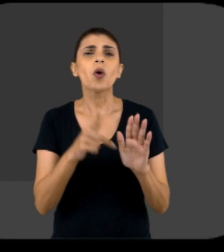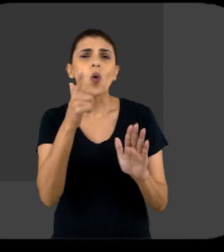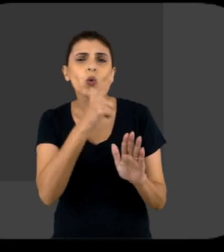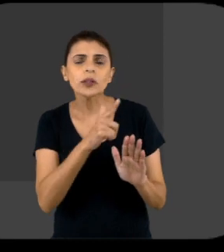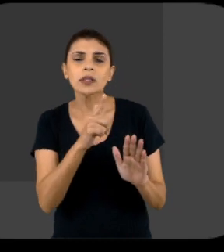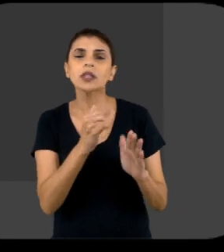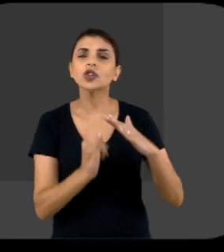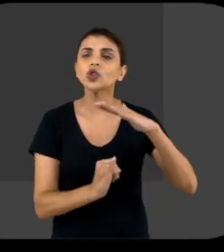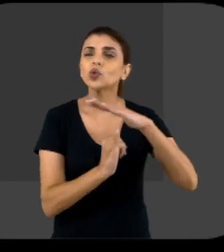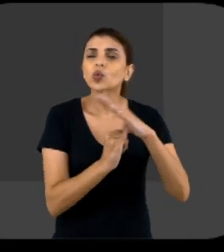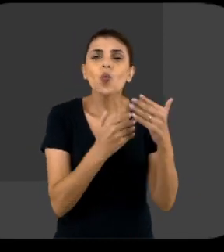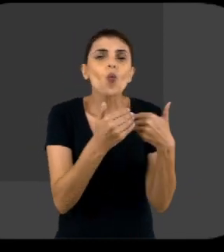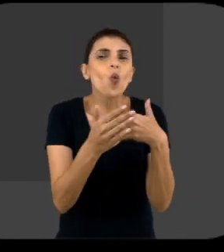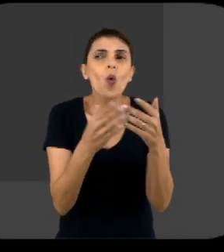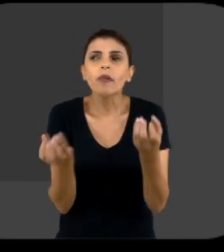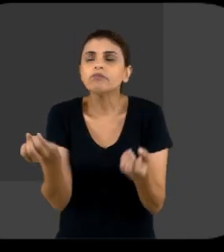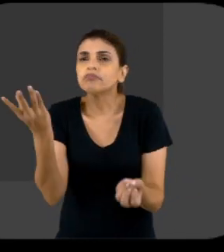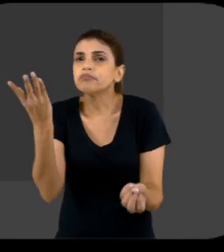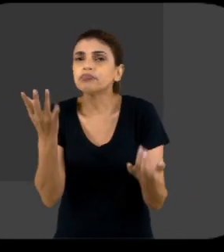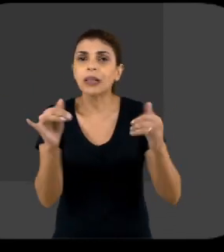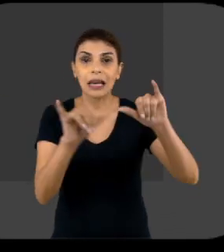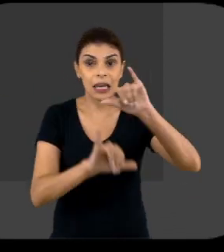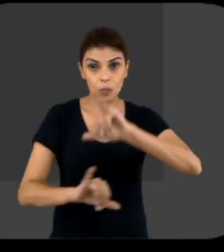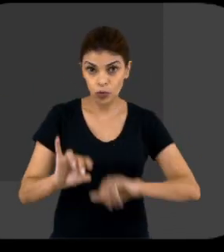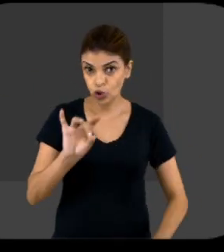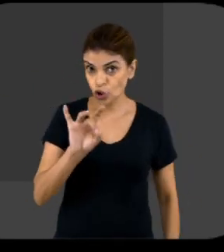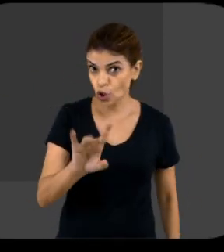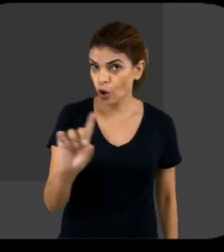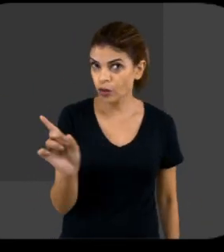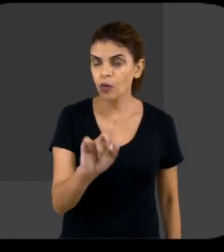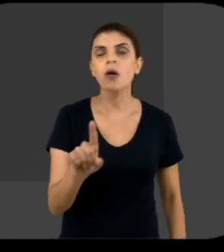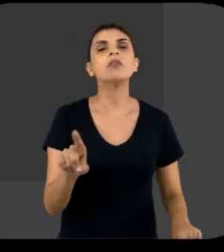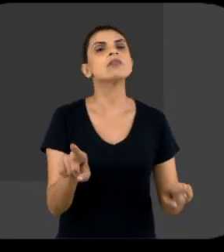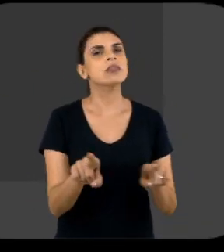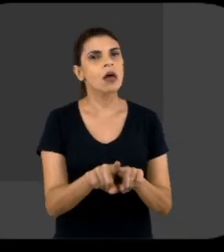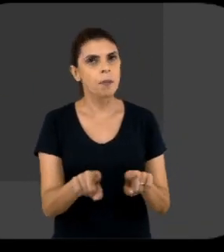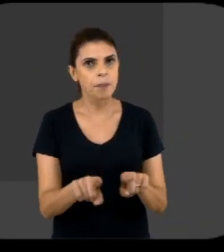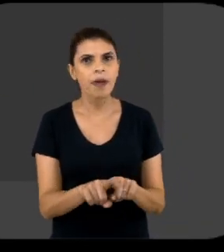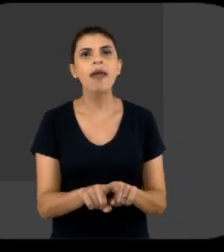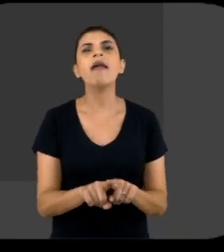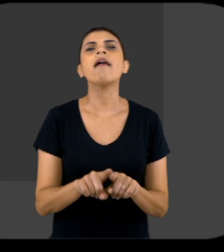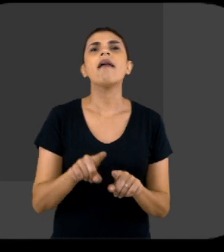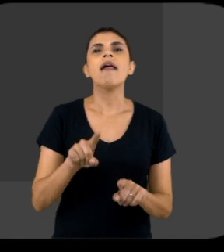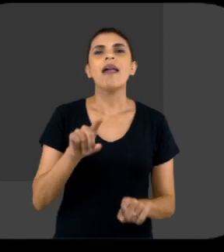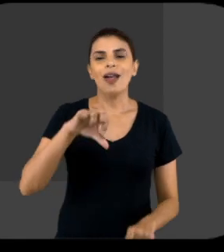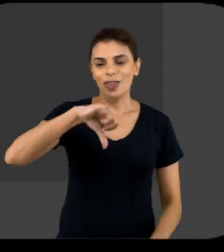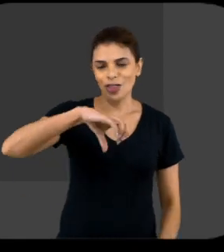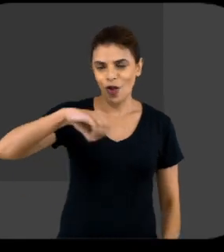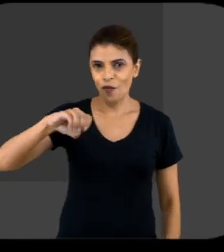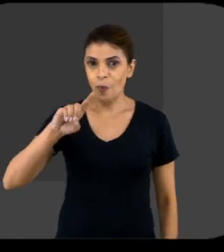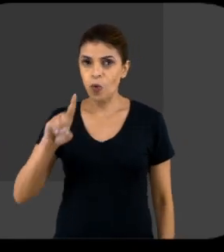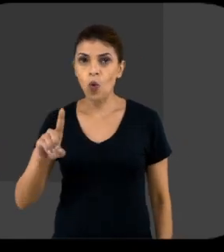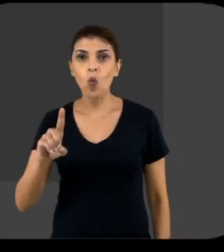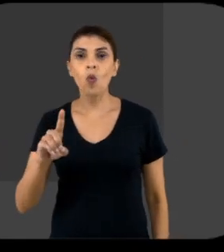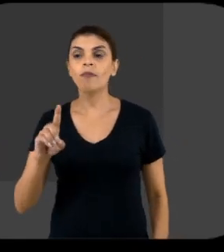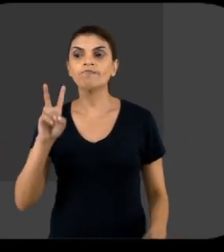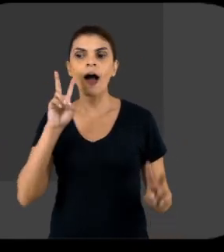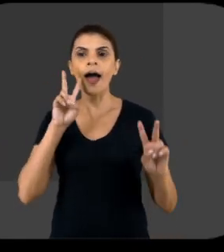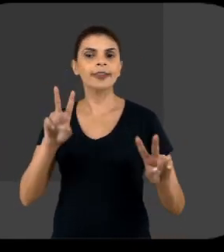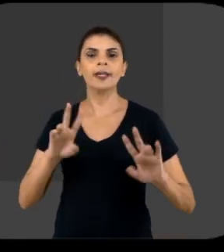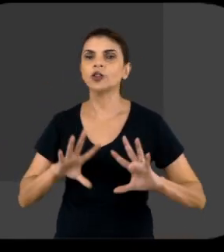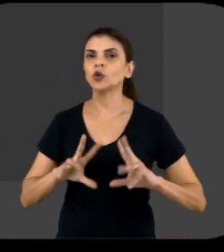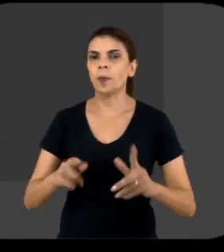gestão da qualidade em qualquer instituição, não somente laboratório. Ela não atende completamente